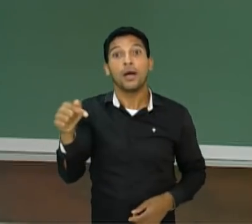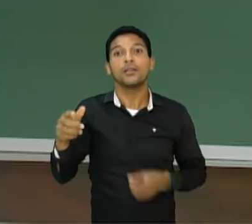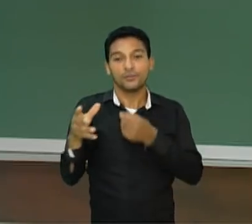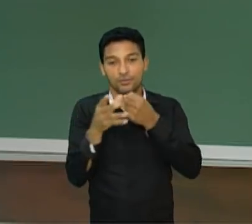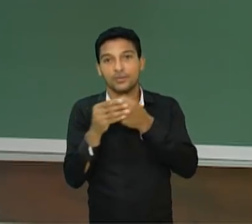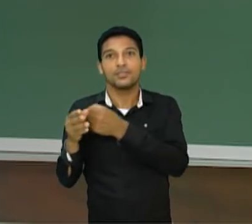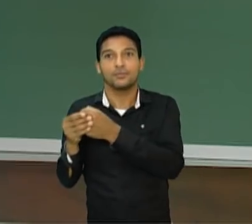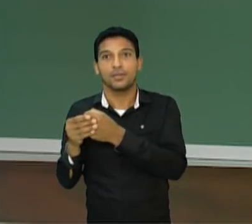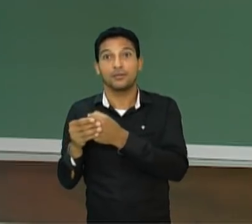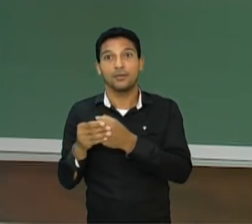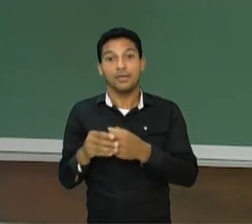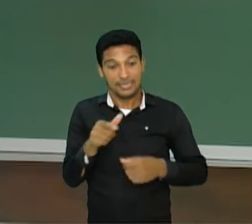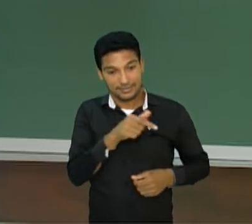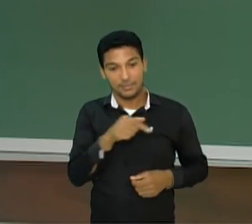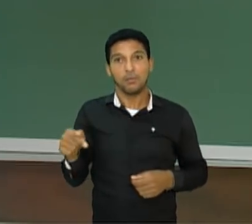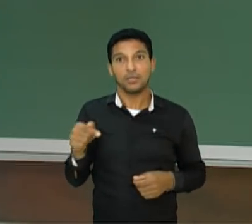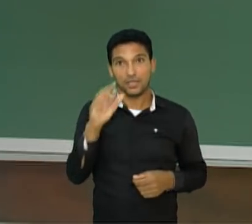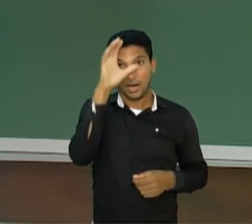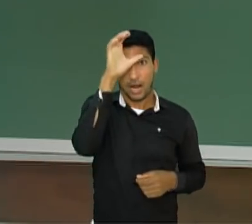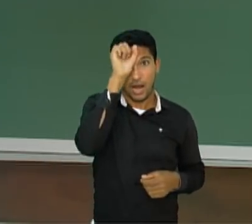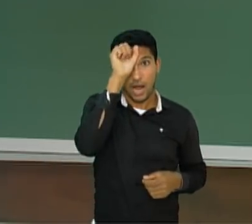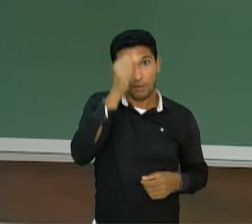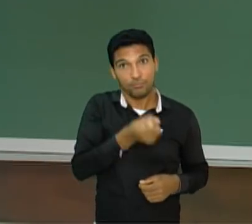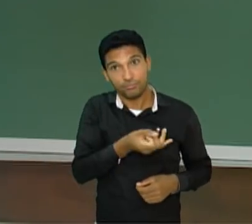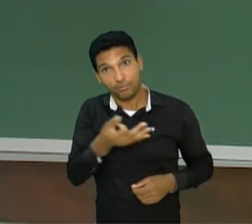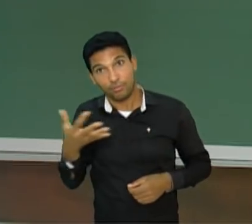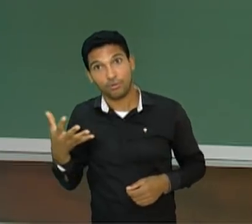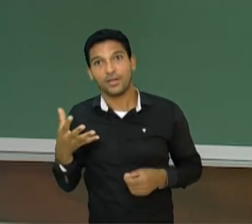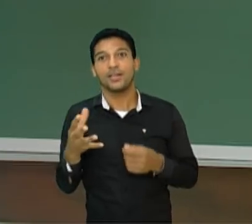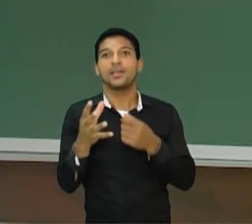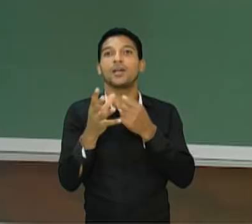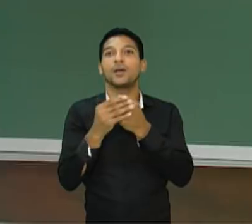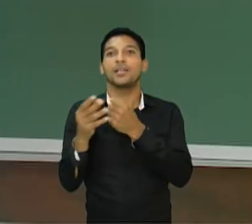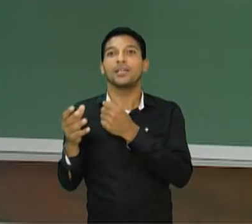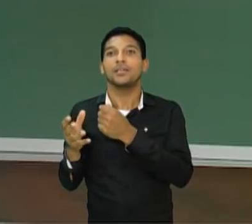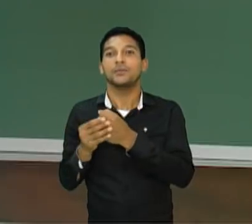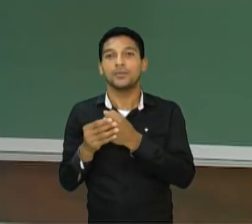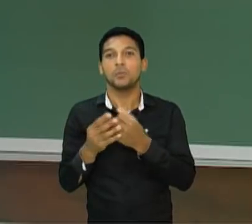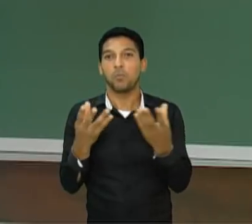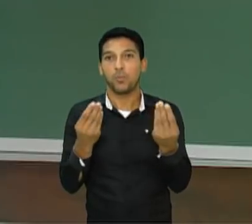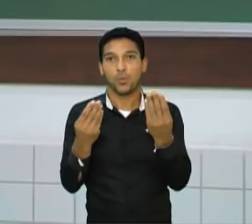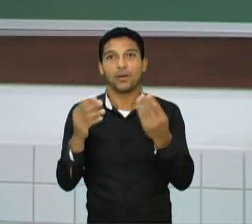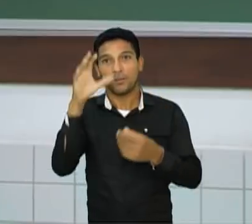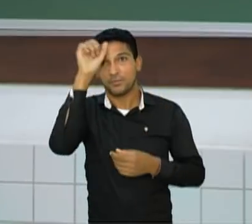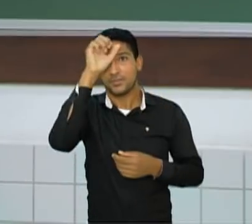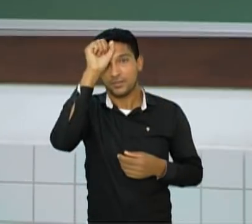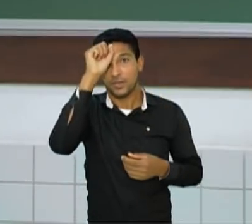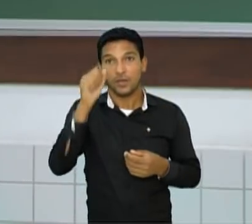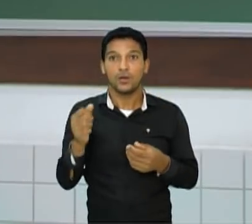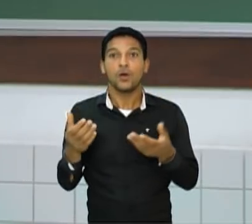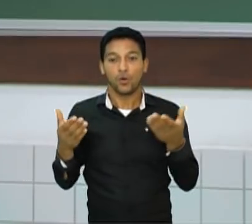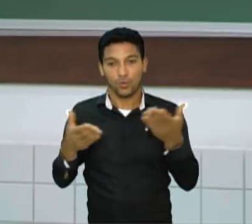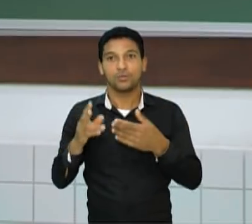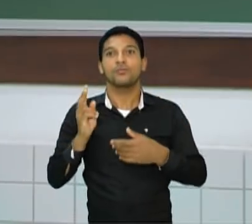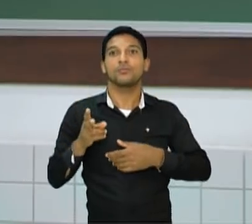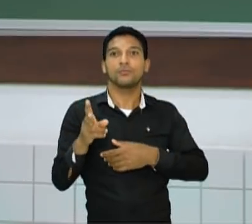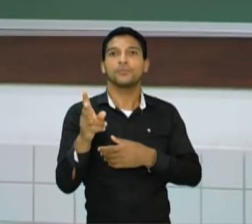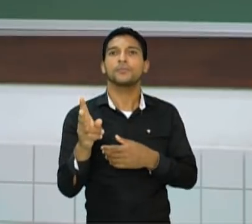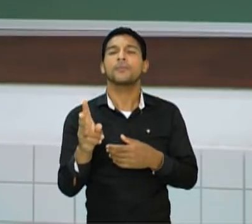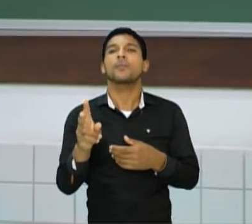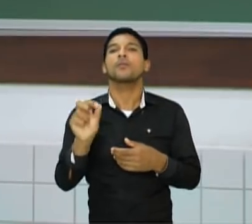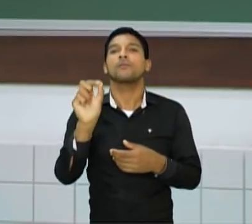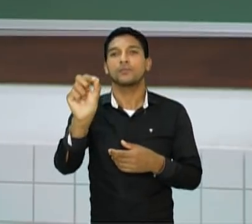Conhecimento. Essa semana a gente já aprendeu muita coisa legal e hoje não vai ser diferente. Só não se esqueça, você que está assistindo a